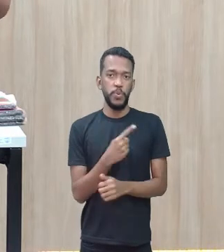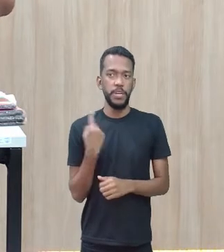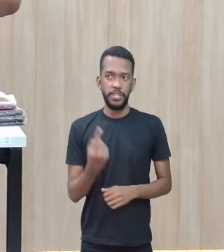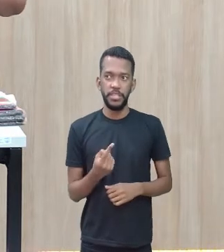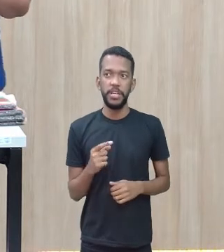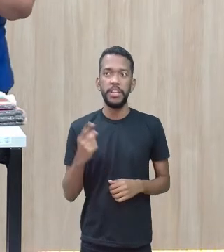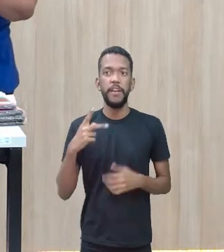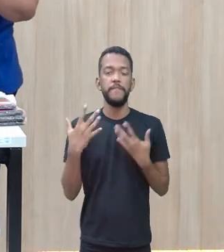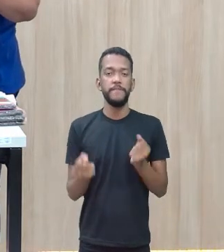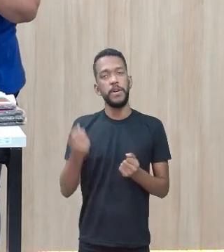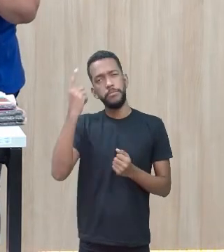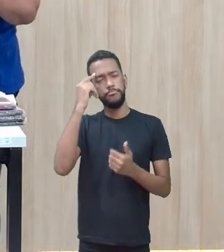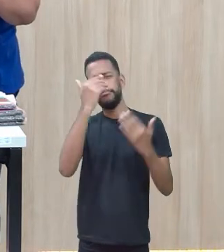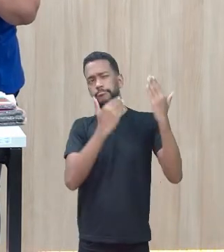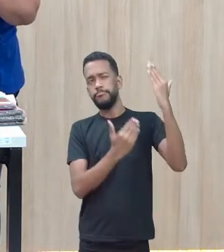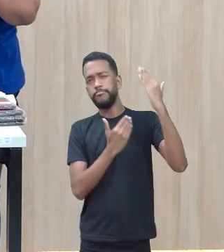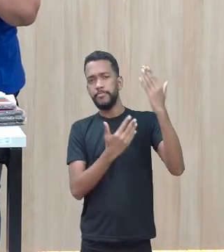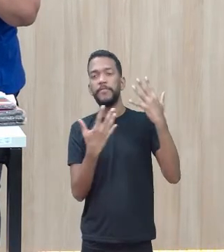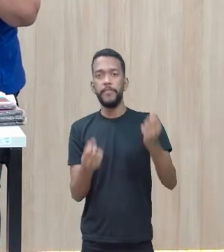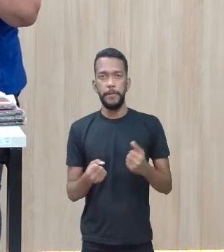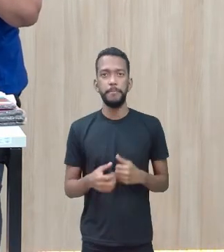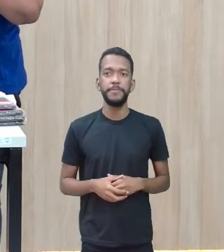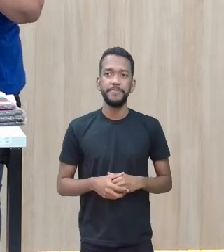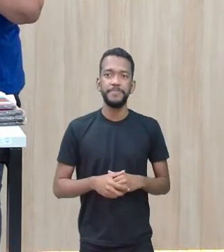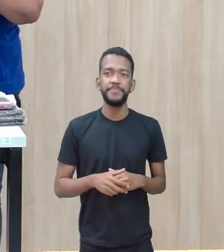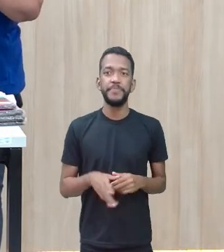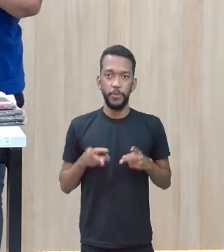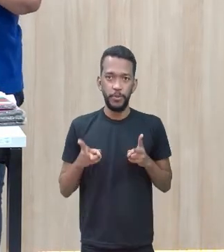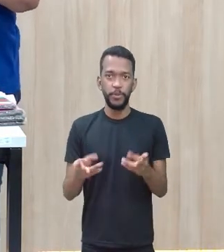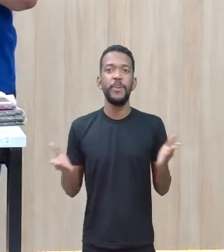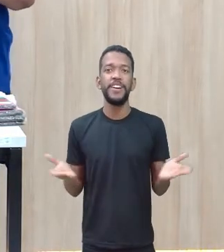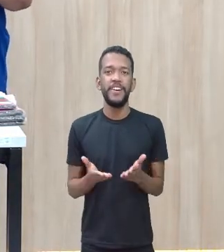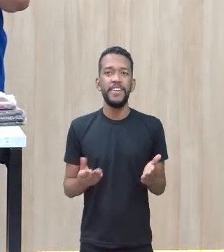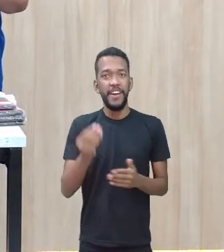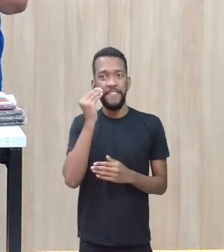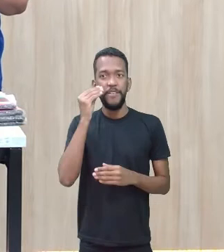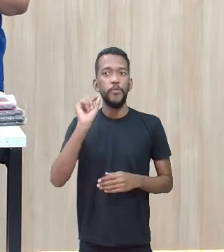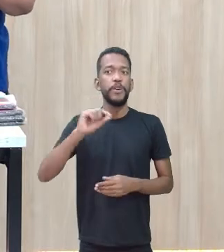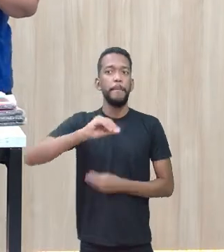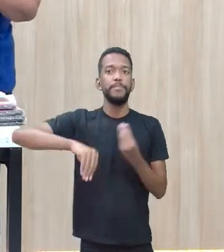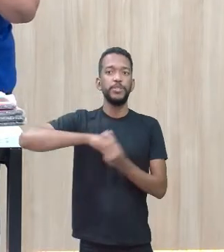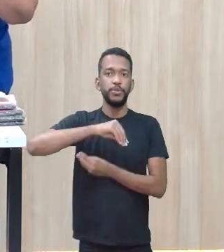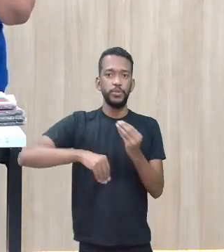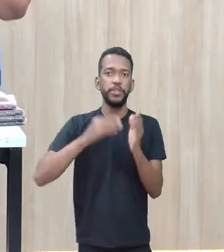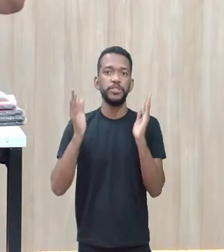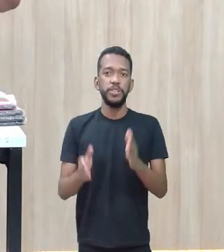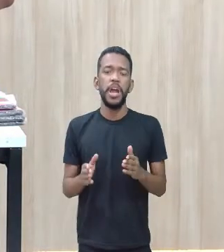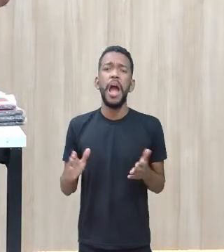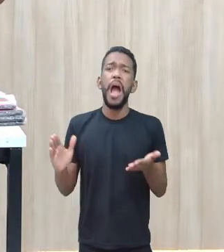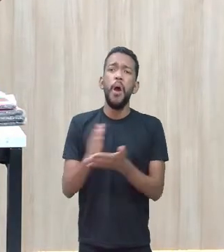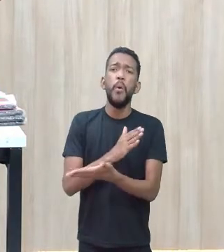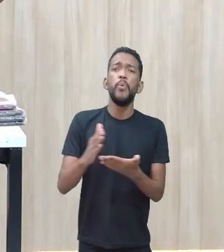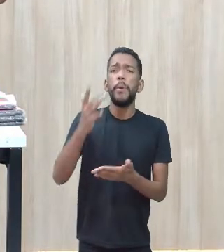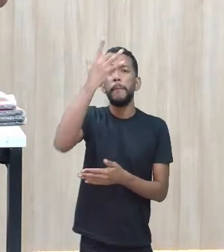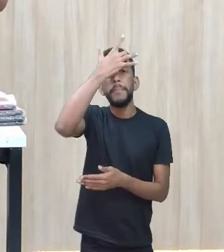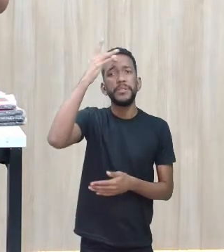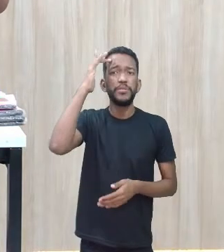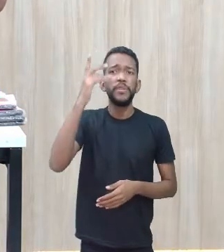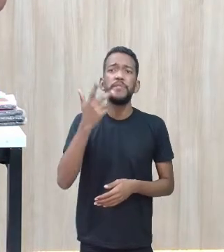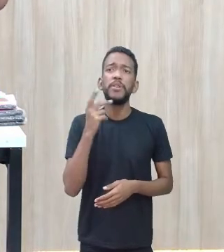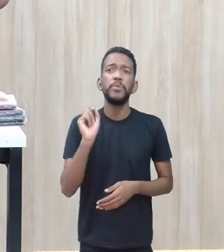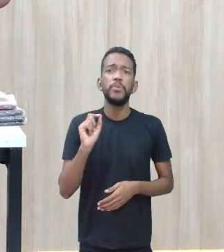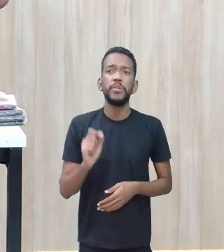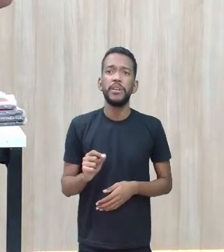hipóteses, ok? Continuando, nós já vimos o que é mistura. Há algumas pessoas que dizem, né,